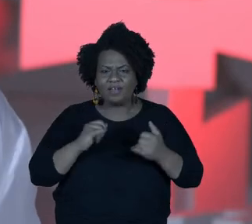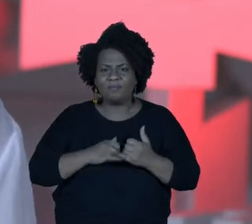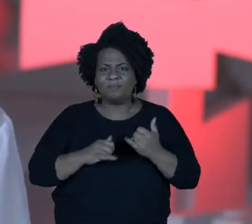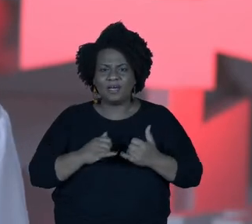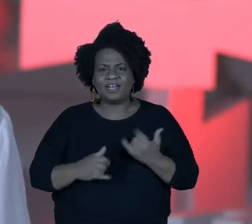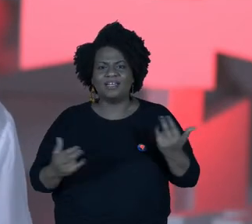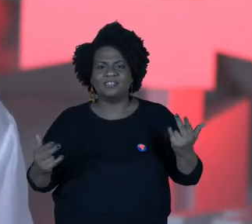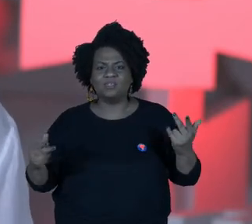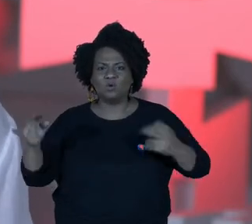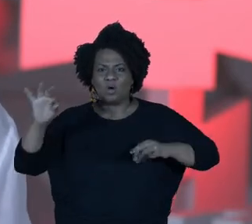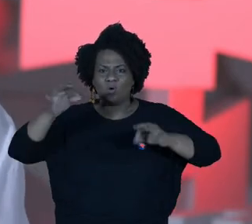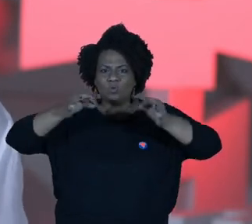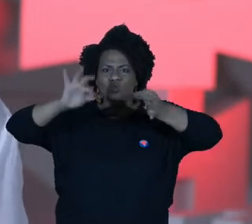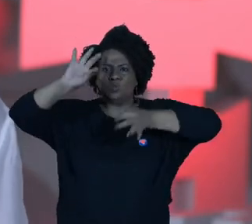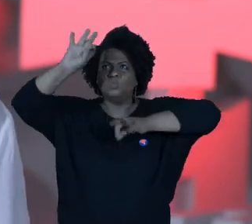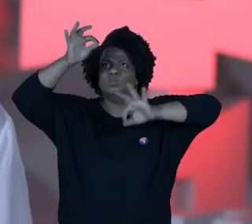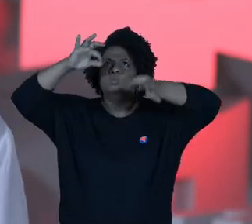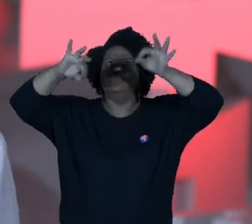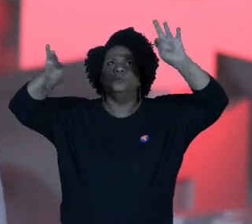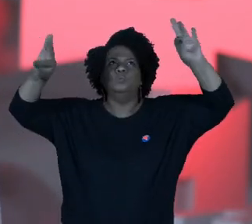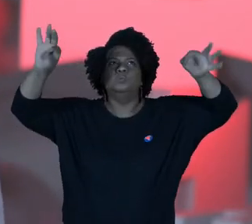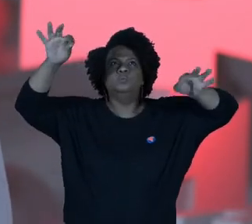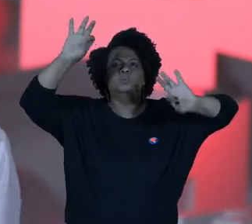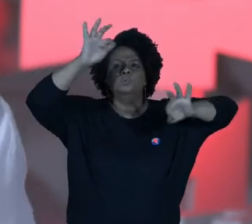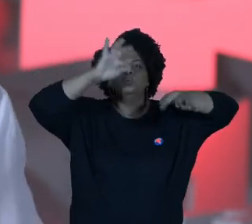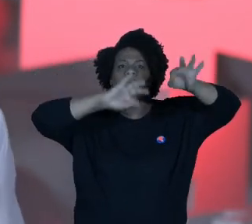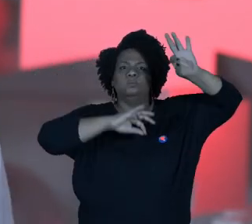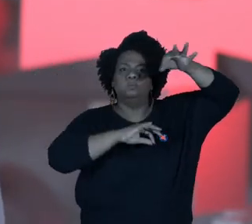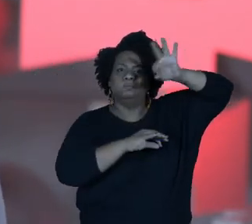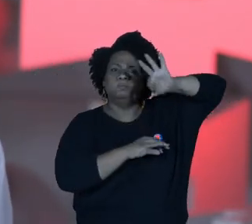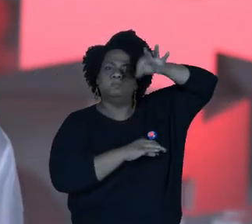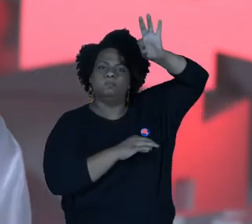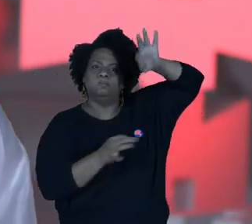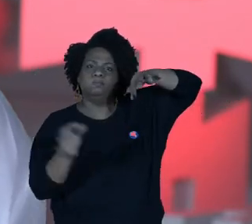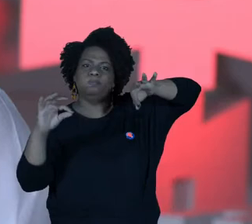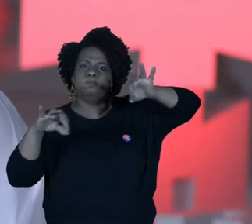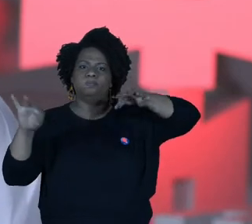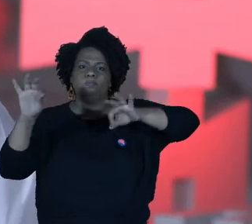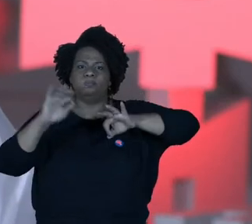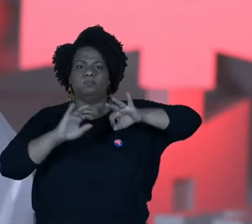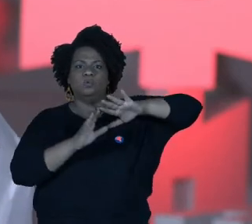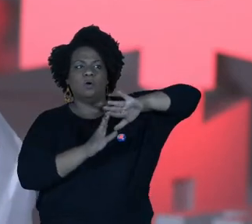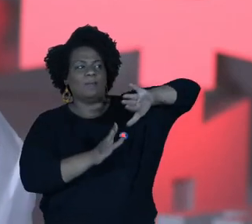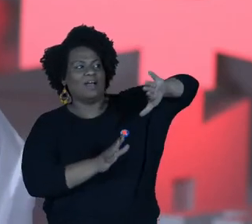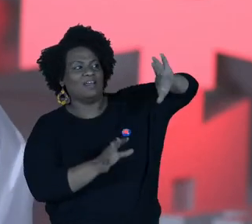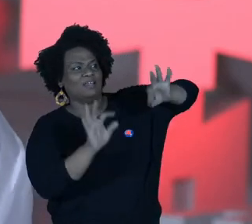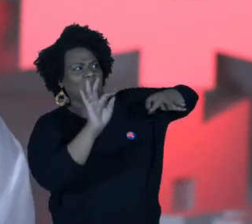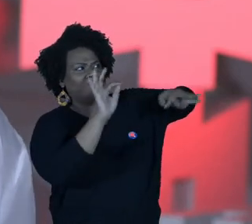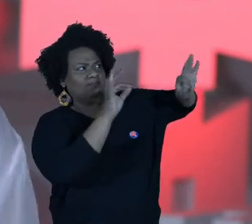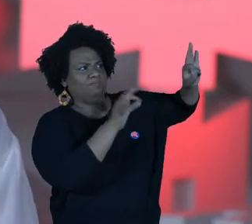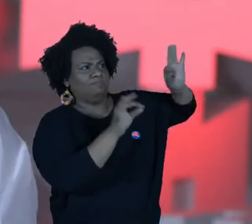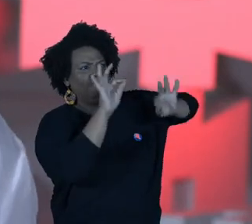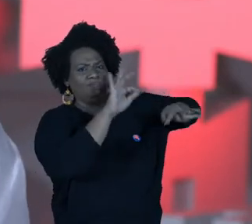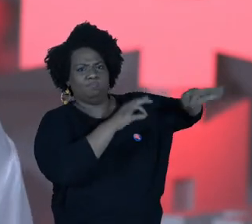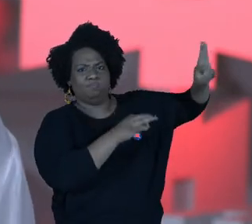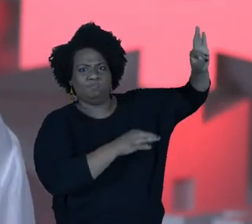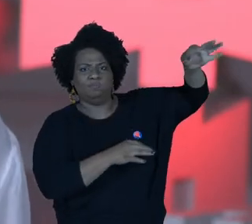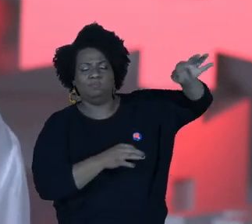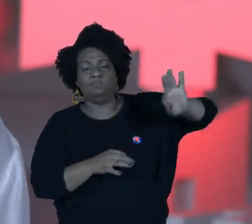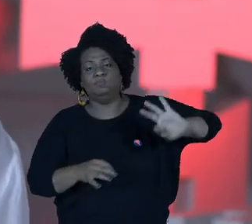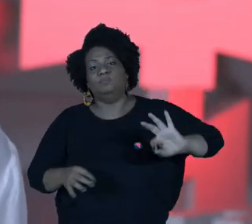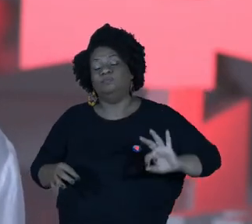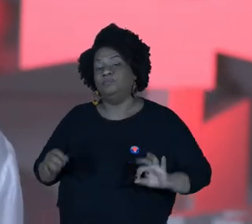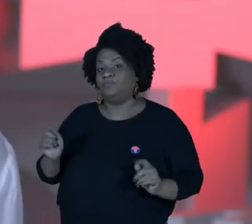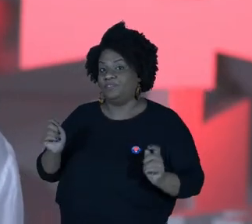aglomeração de insetos no espaço. Então, insetos no canto de uma parede de uma sala, por exemplo. Então, a gente está vendo